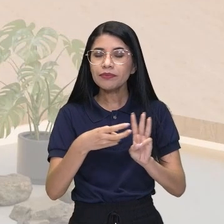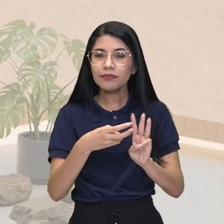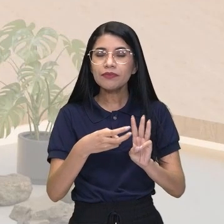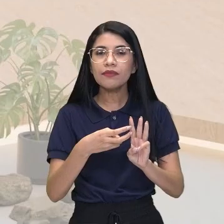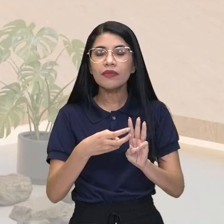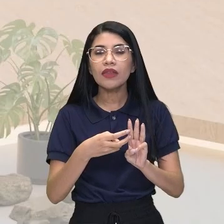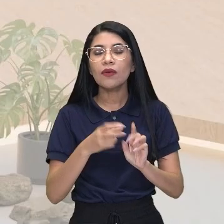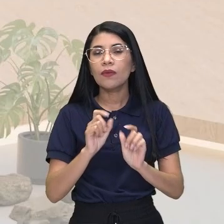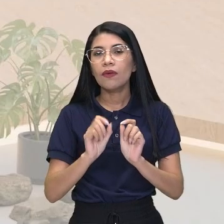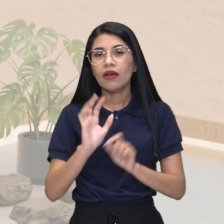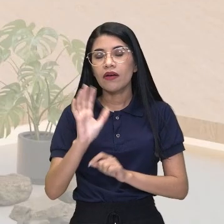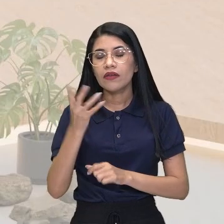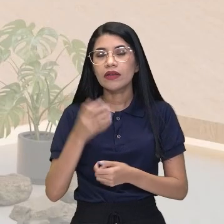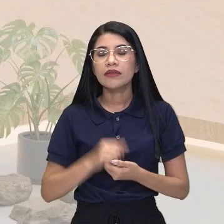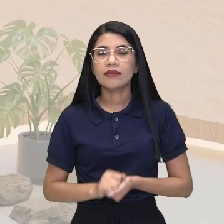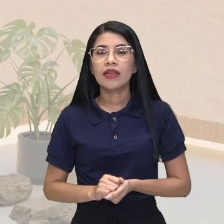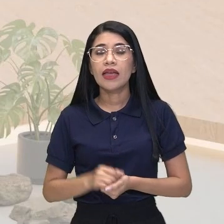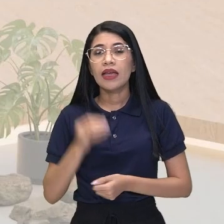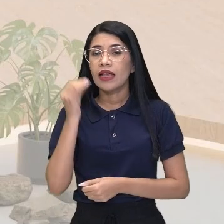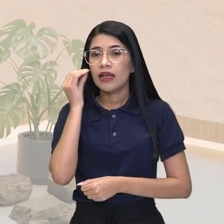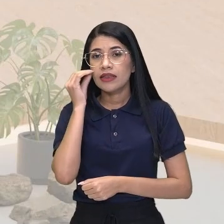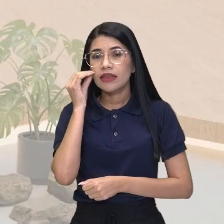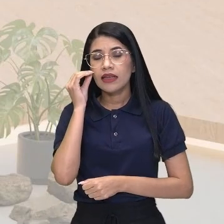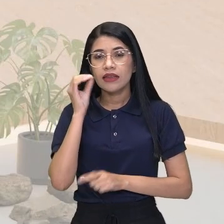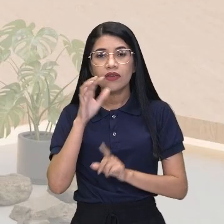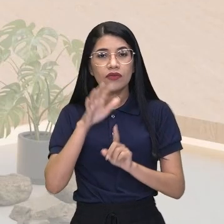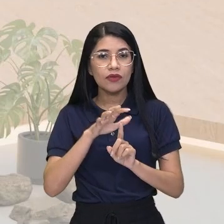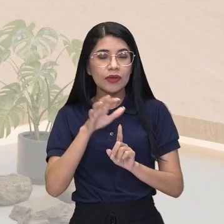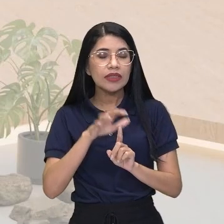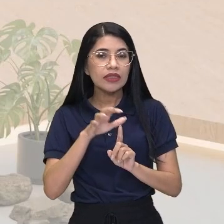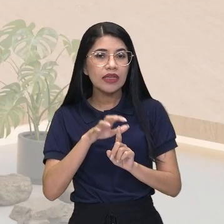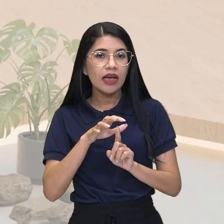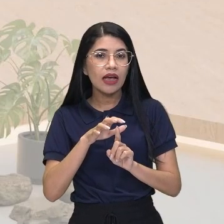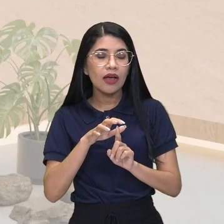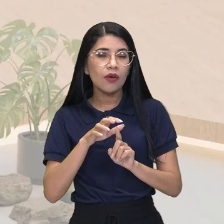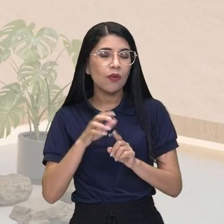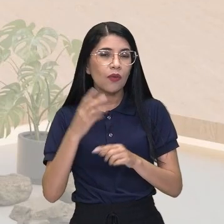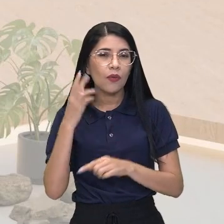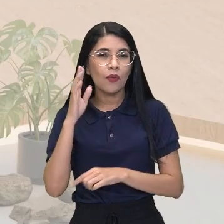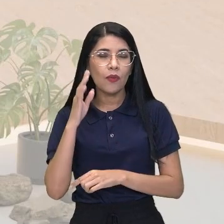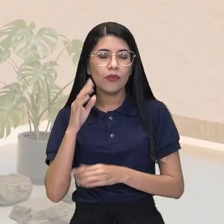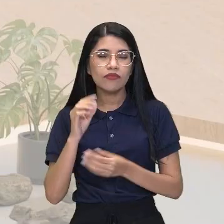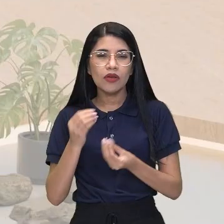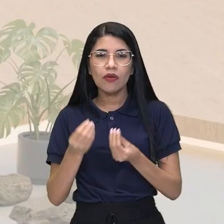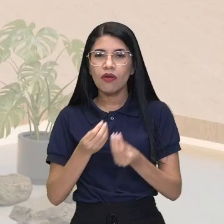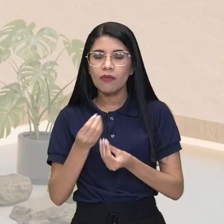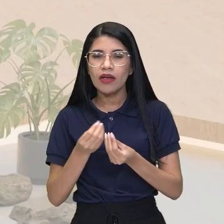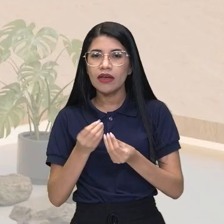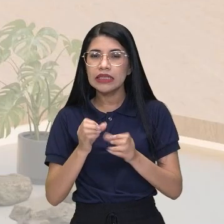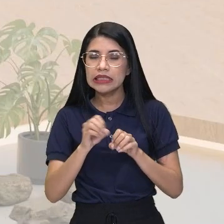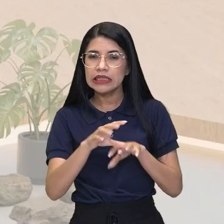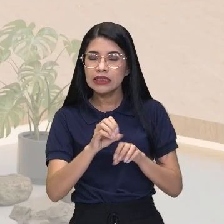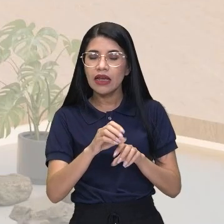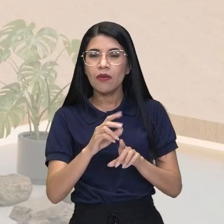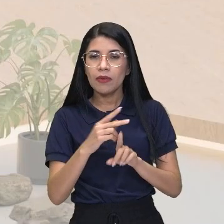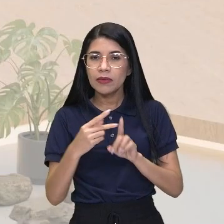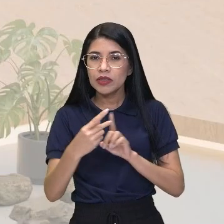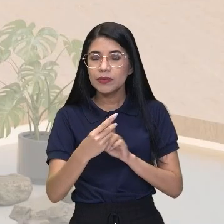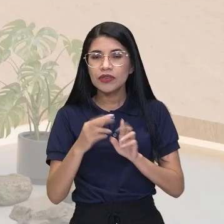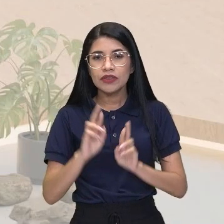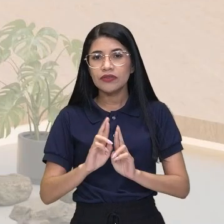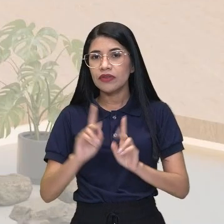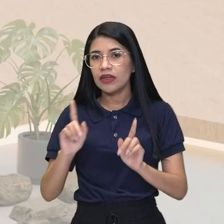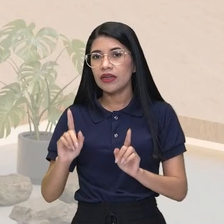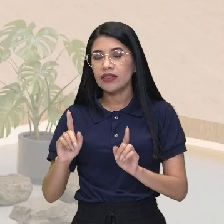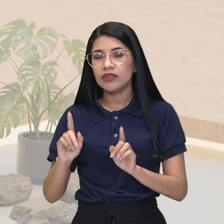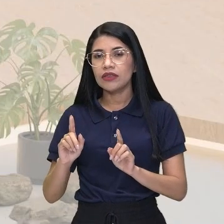indígenas, né, eles vão querer levar uma outra cosmologia, né, uma outra cosmovisão, né, de mundo, que